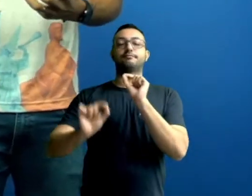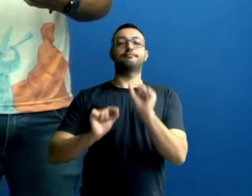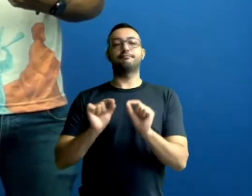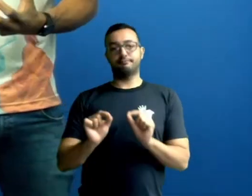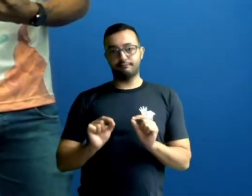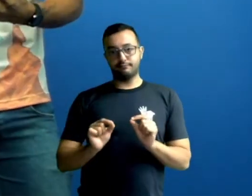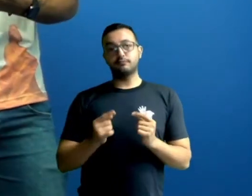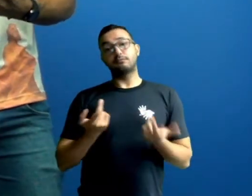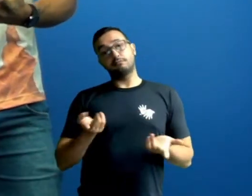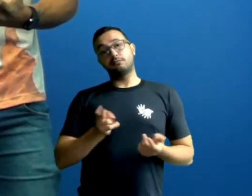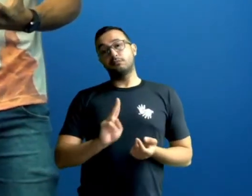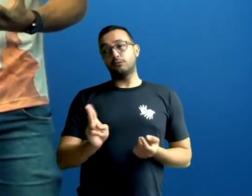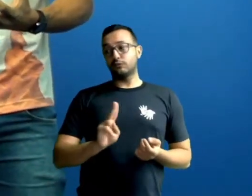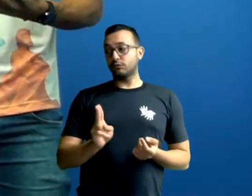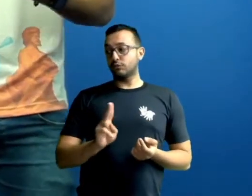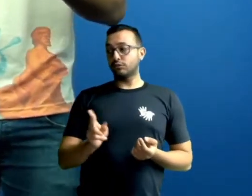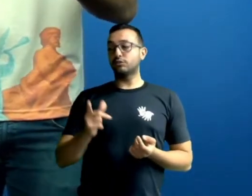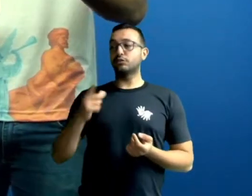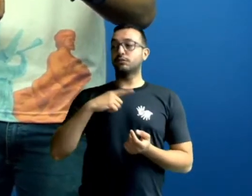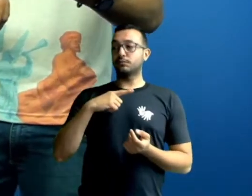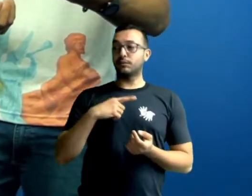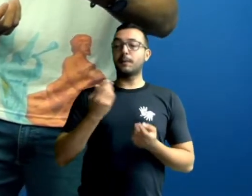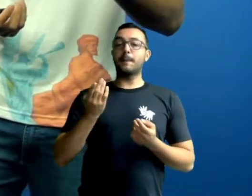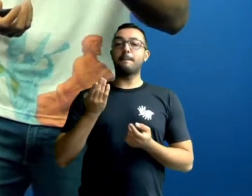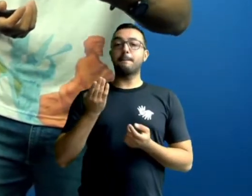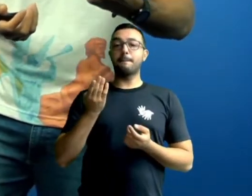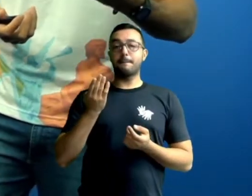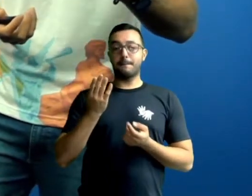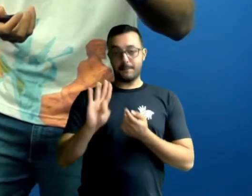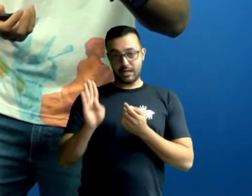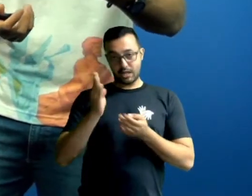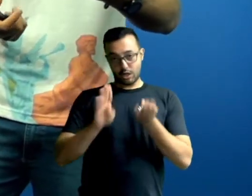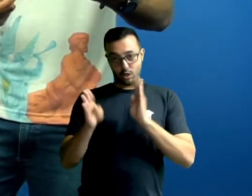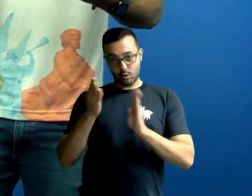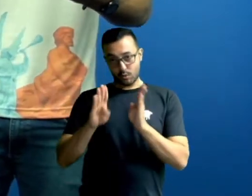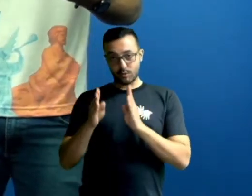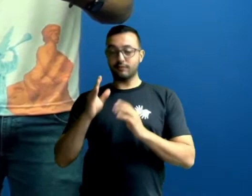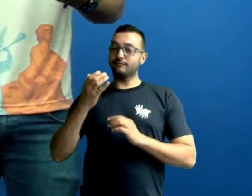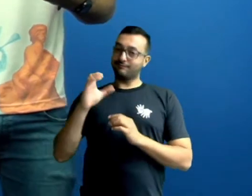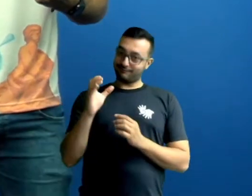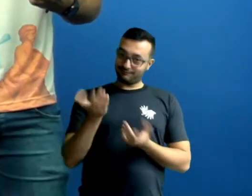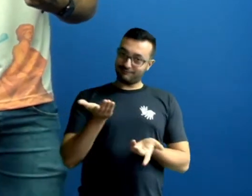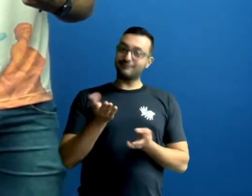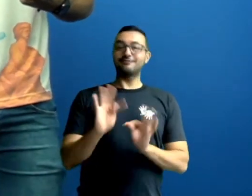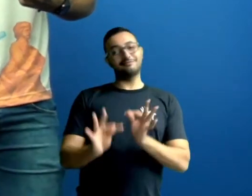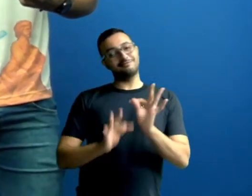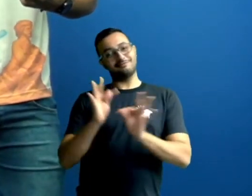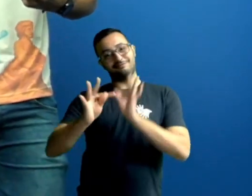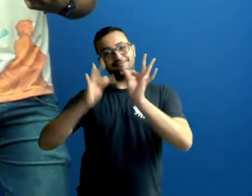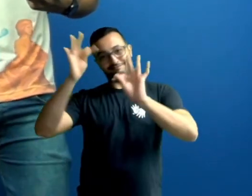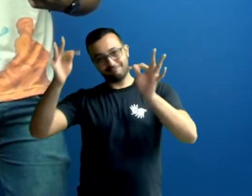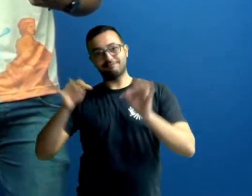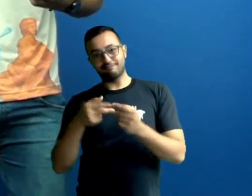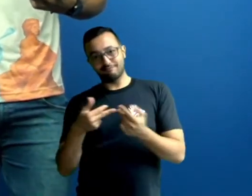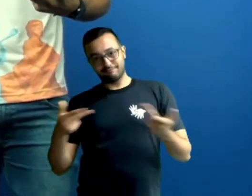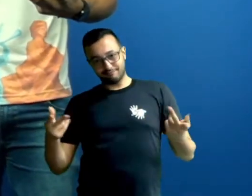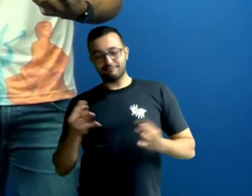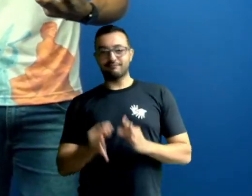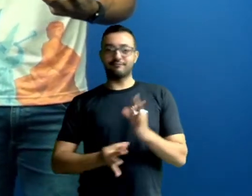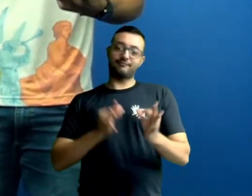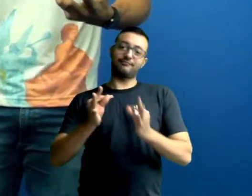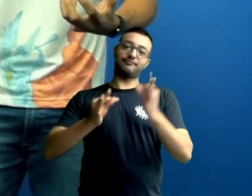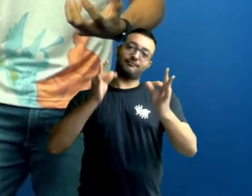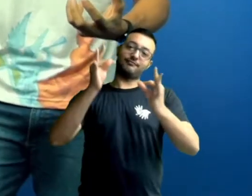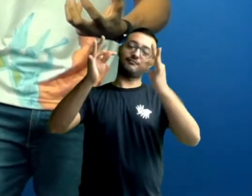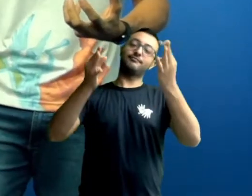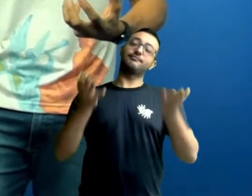certo? Como o próprio nome sugere, biociência, biologia e tecnologia, né? Os instrumentos